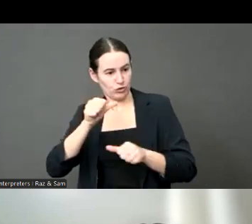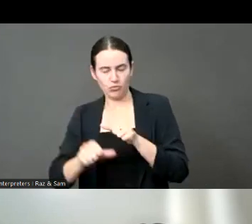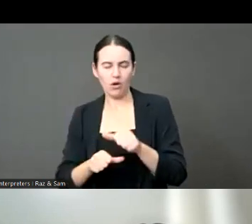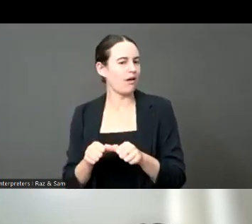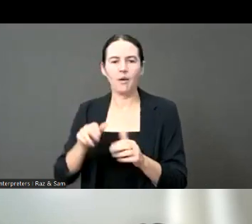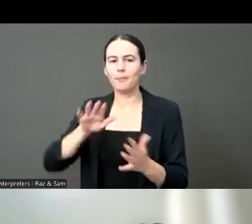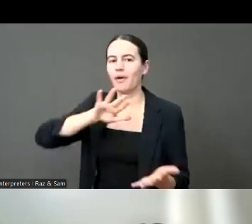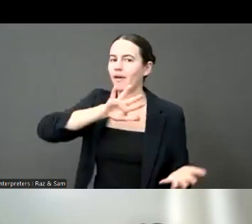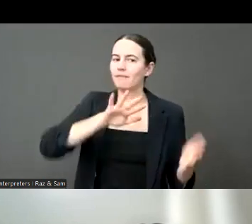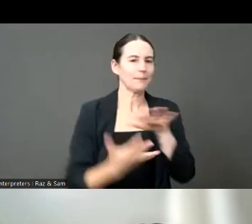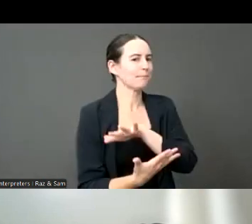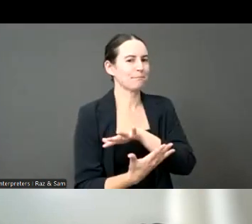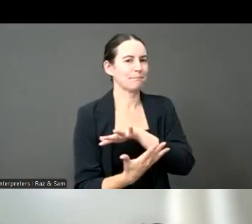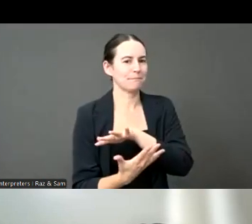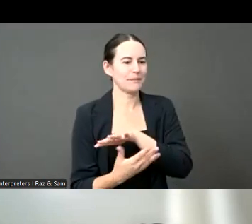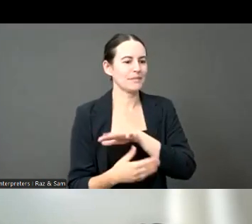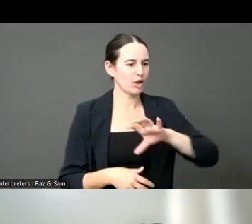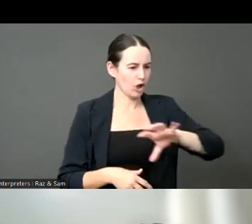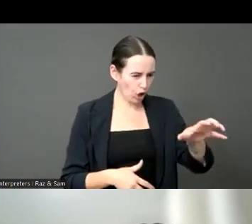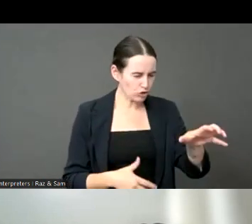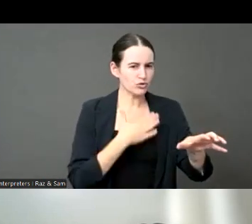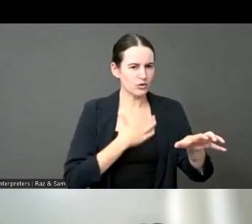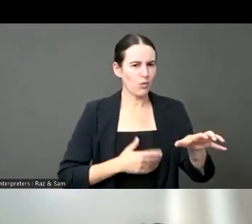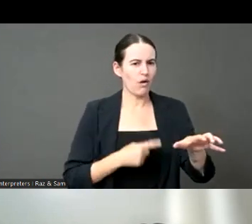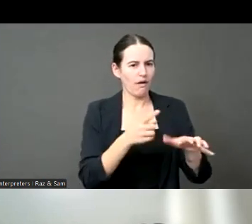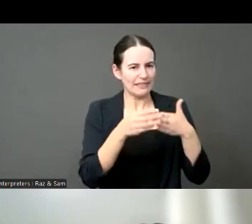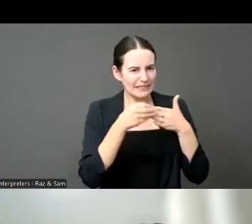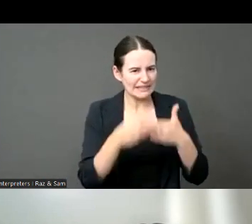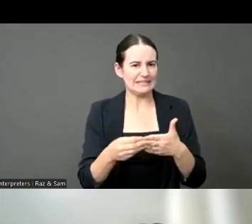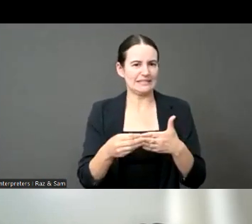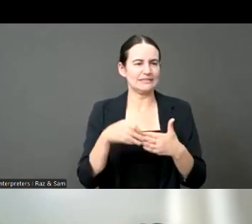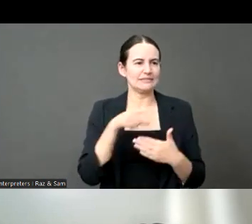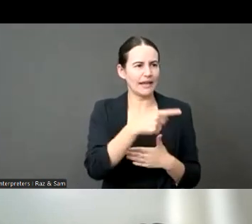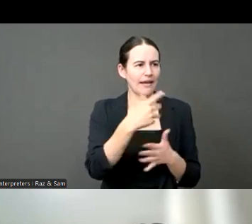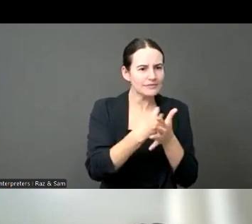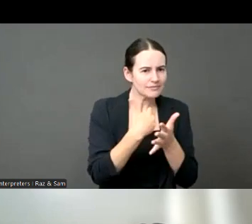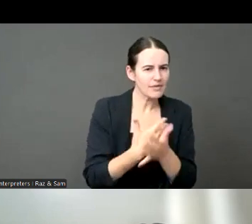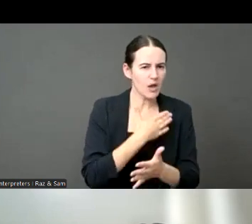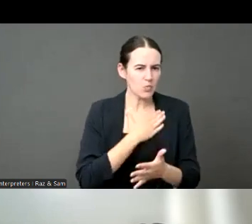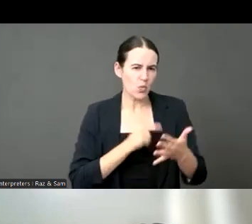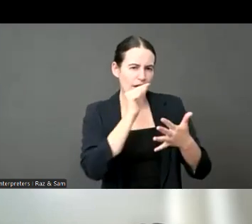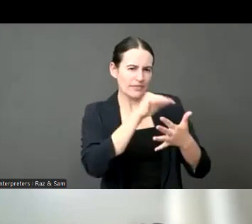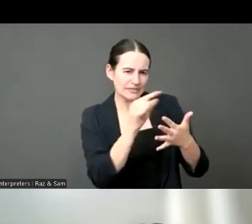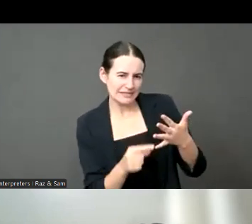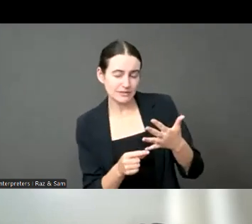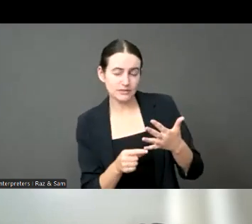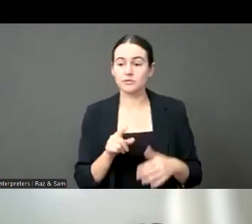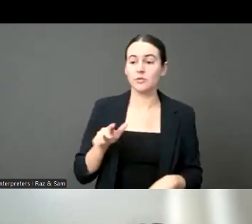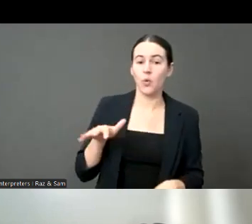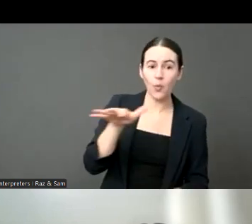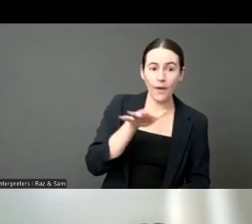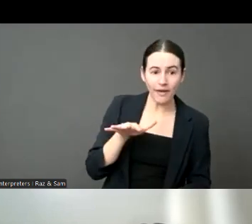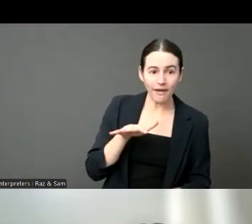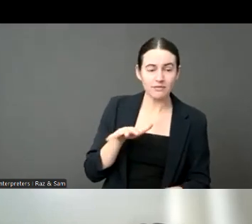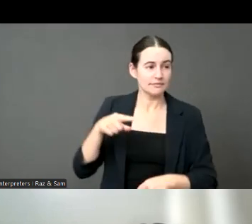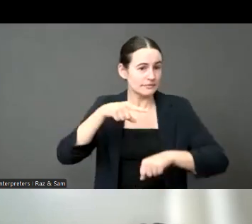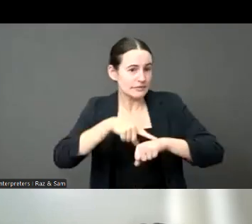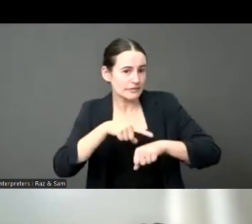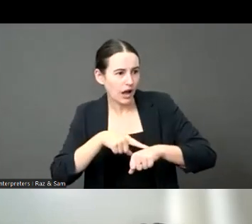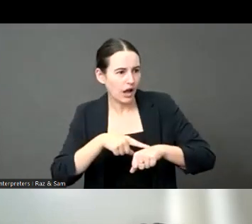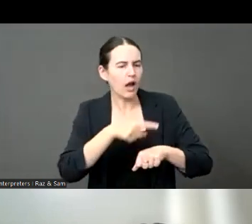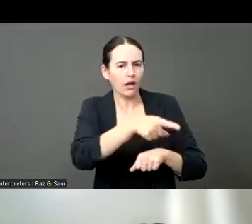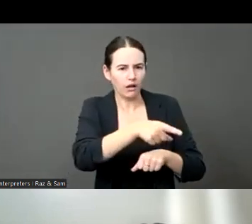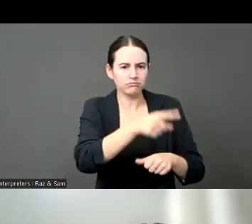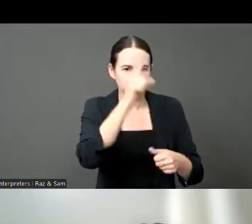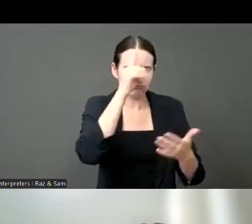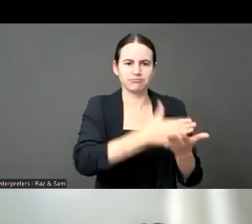financiadores individuais. Nós queremos que os países tenham um dizer, uma opinião sobre como eles vão fazer as